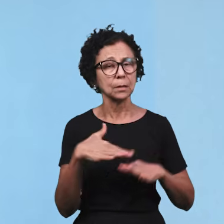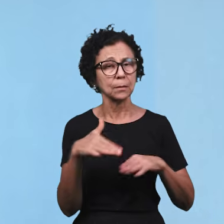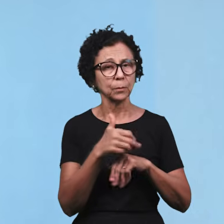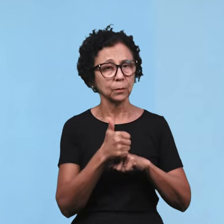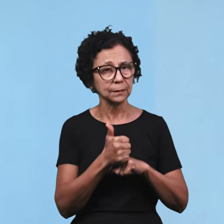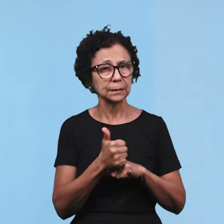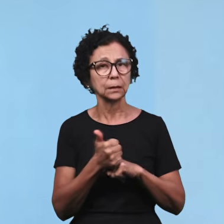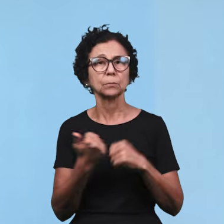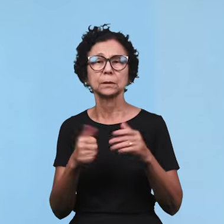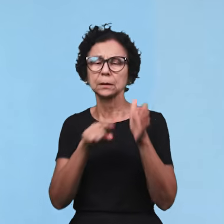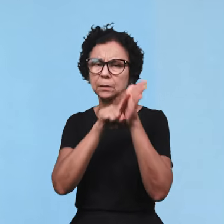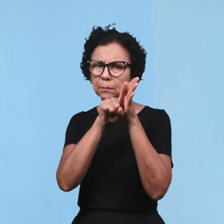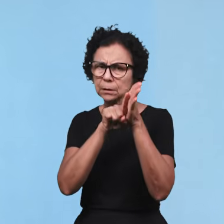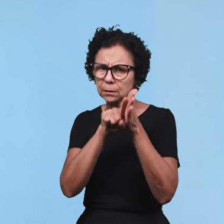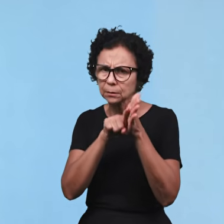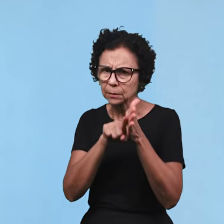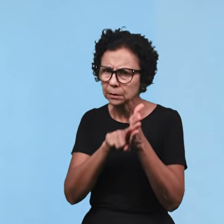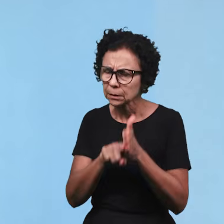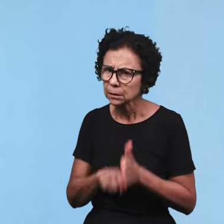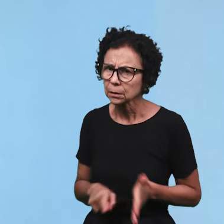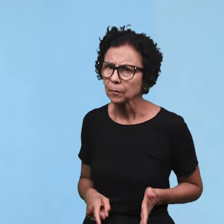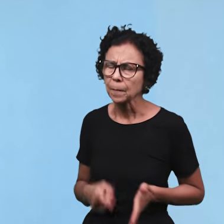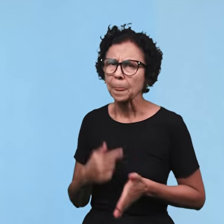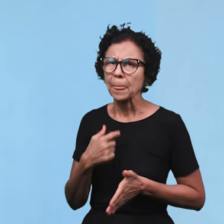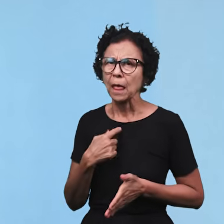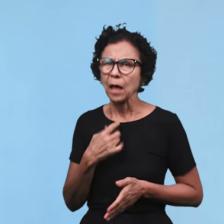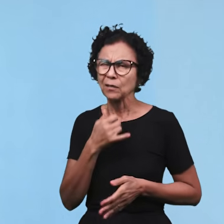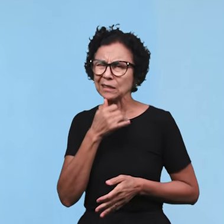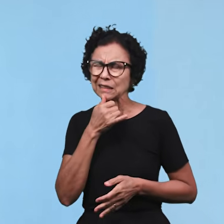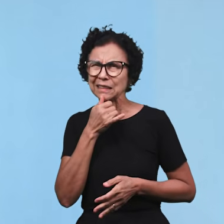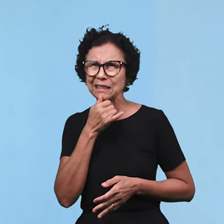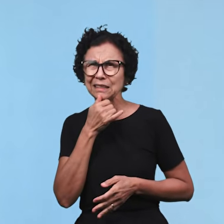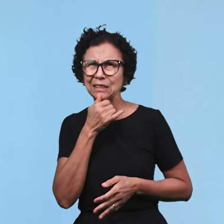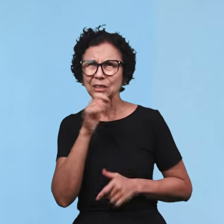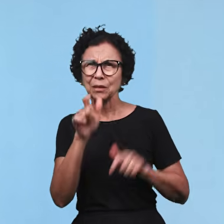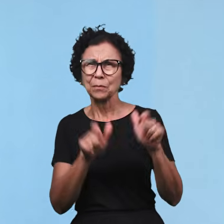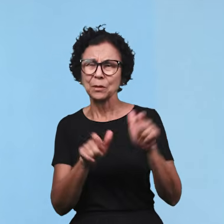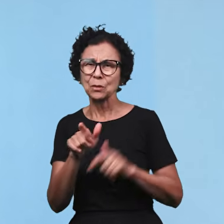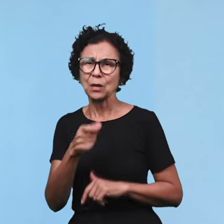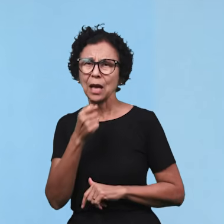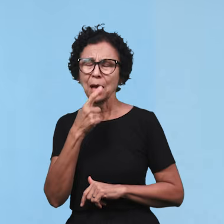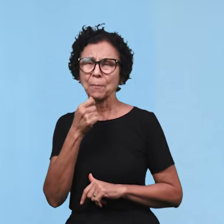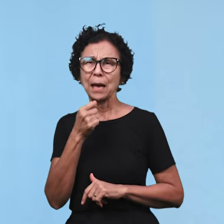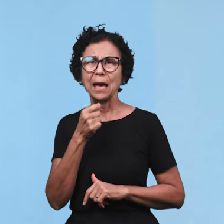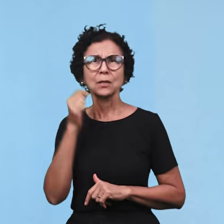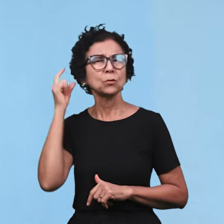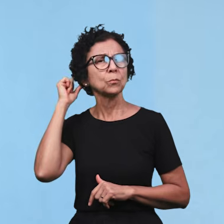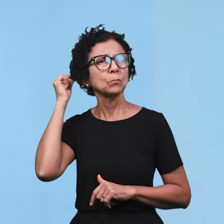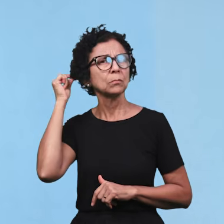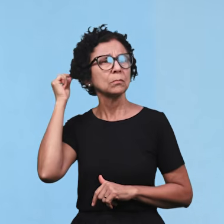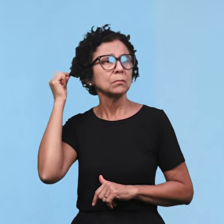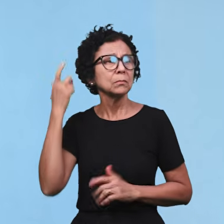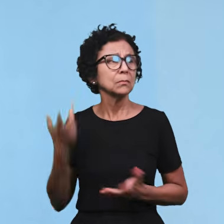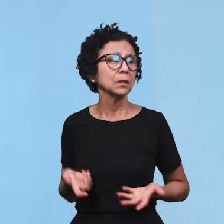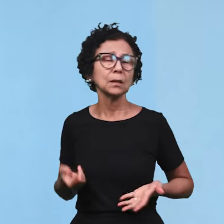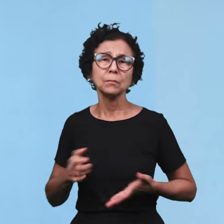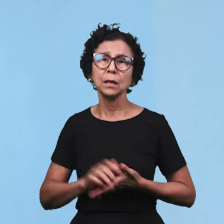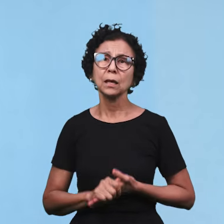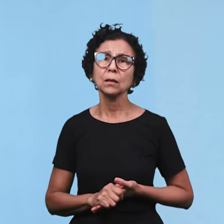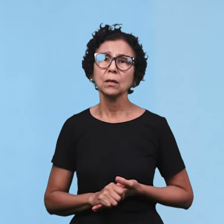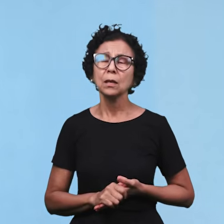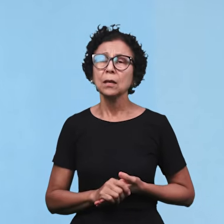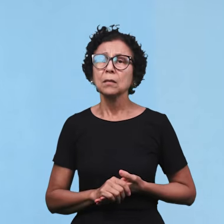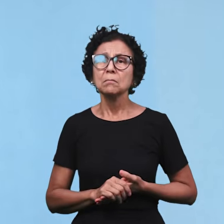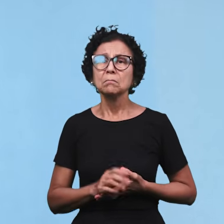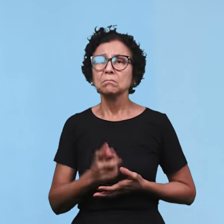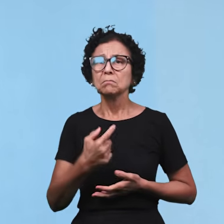gente não consegue traçar um diagnóstico. Eu fico triste quando eu vejo alguns pacientes tomando alguma medicação para o cabelo sem ter passado por um bom